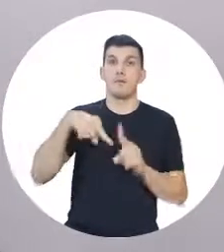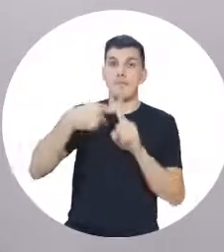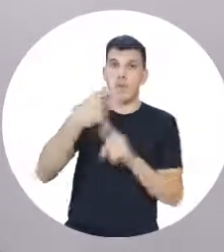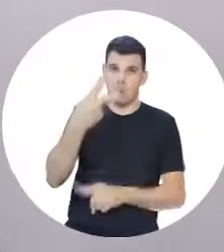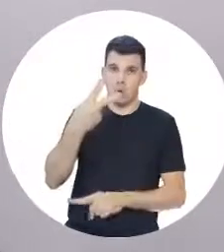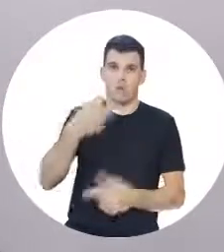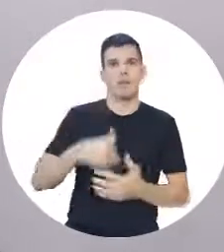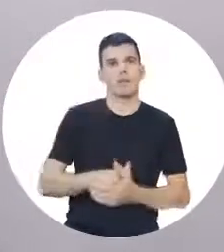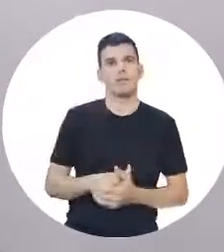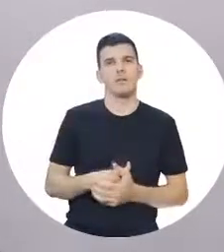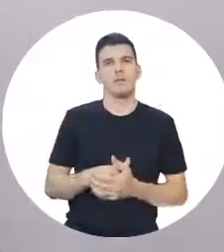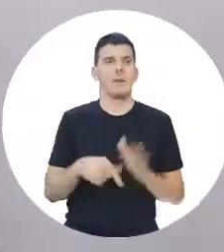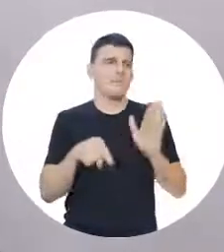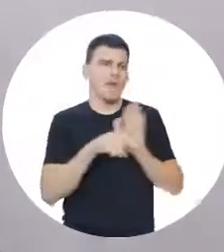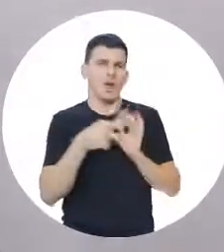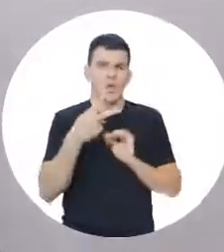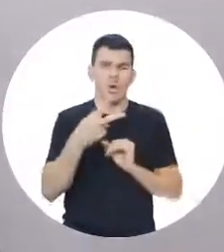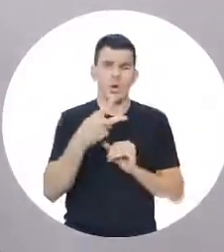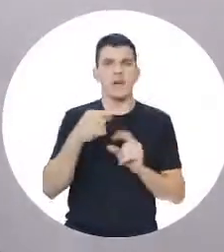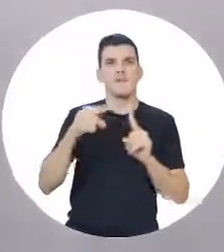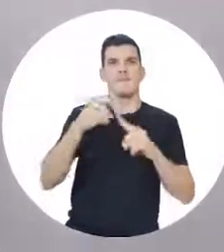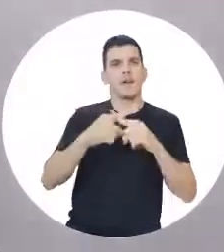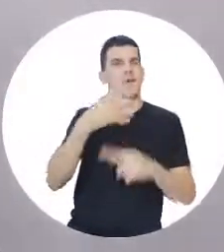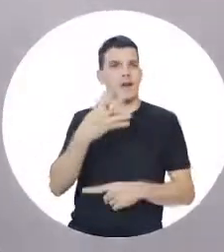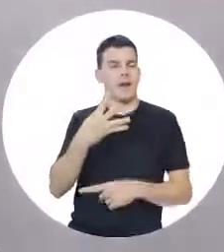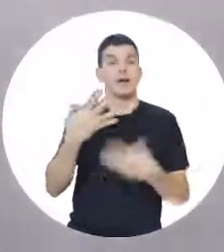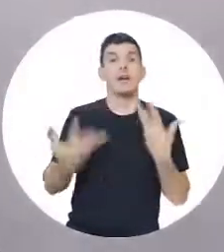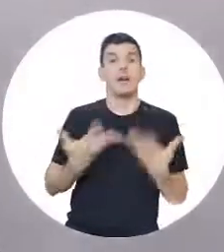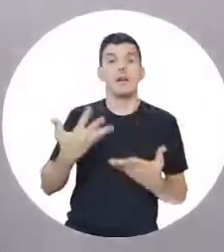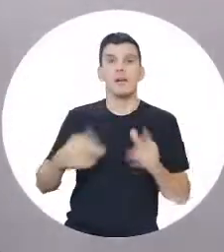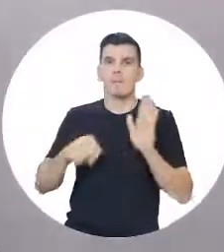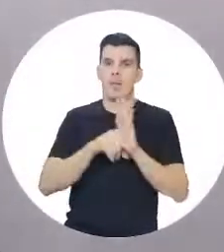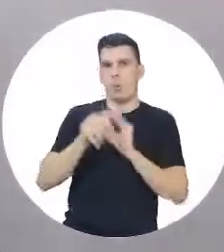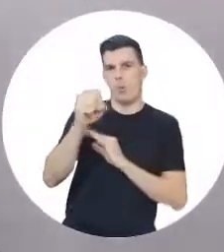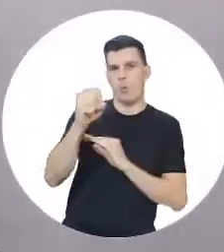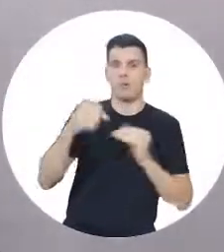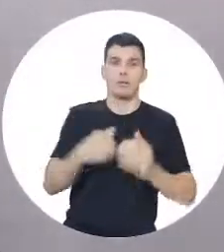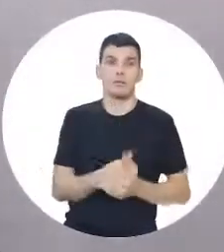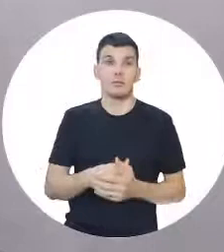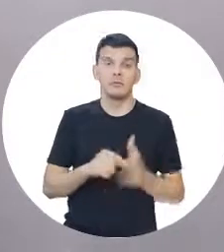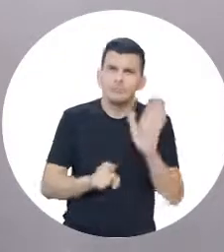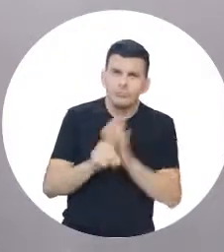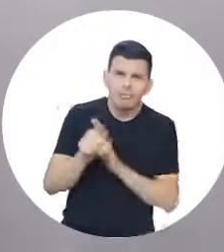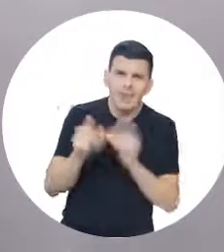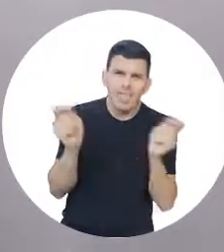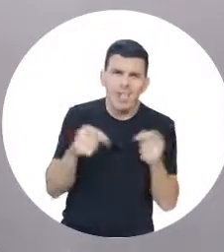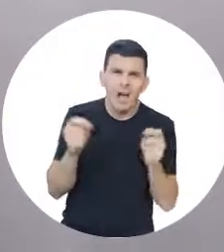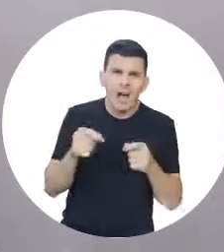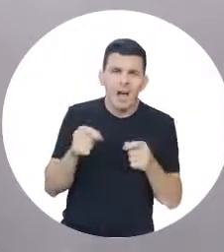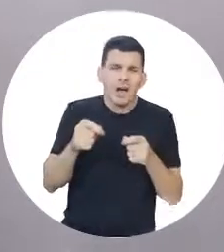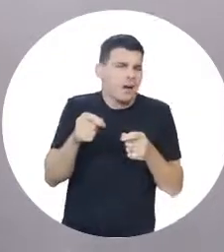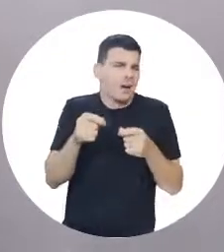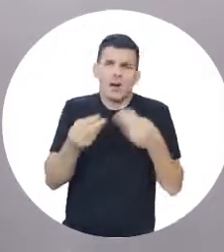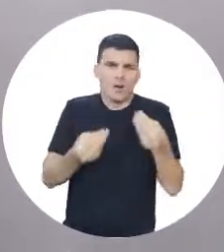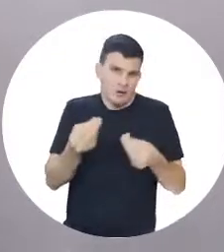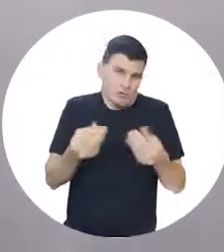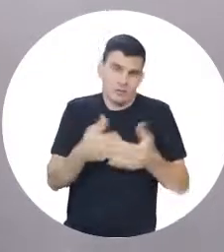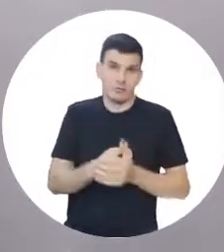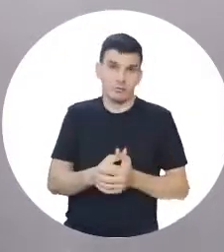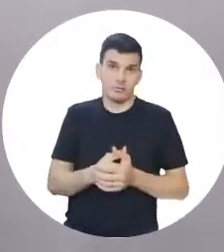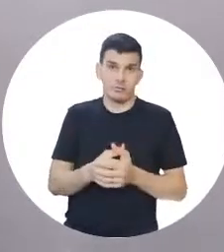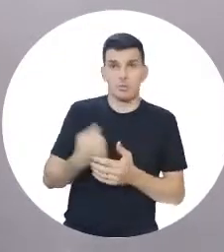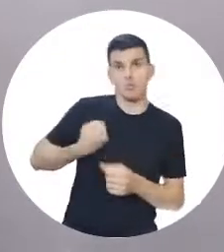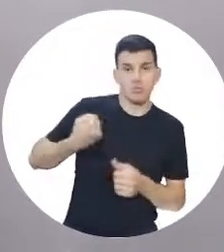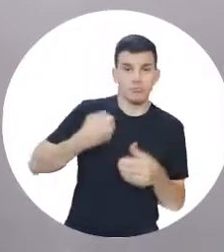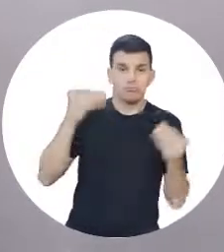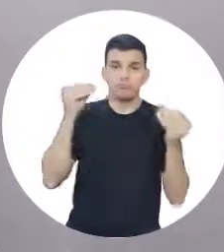2. Menos 2 vezes 4, menos 8. Se pergunte, se isso aqui tem que dar zero,